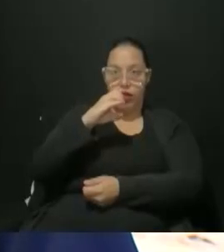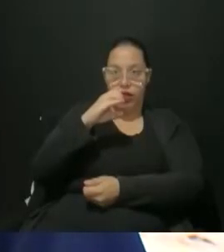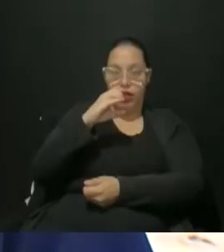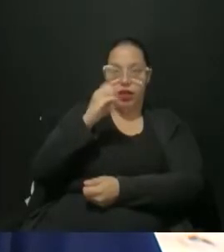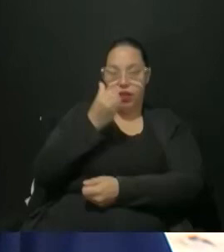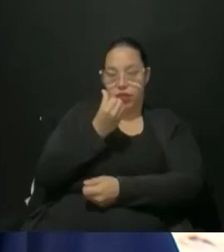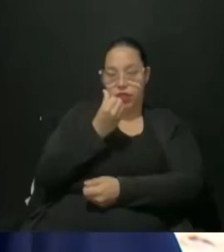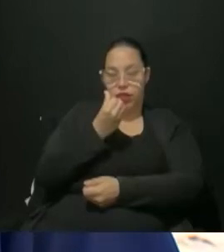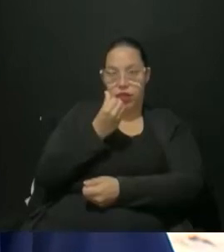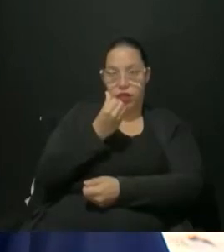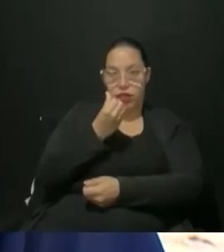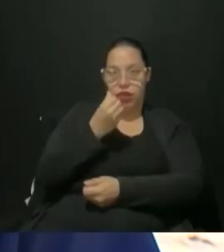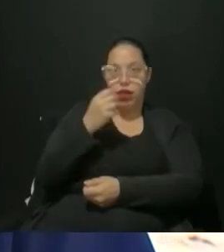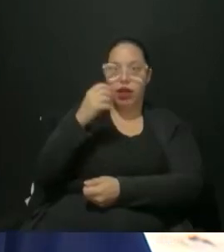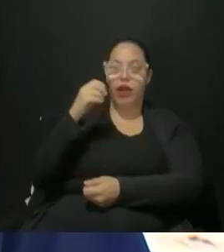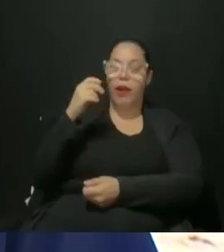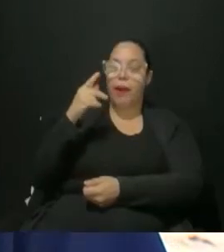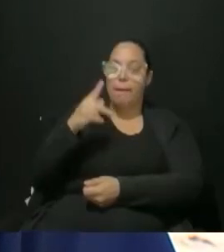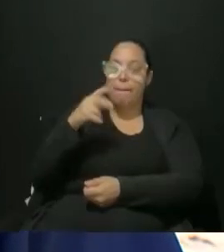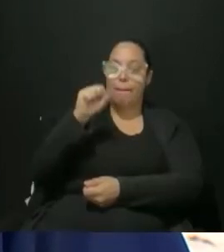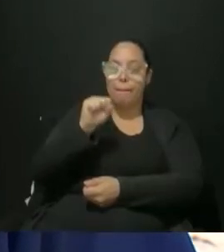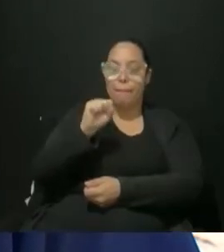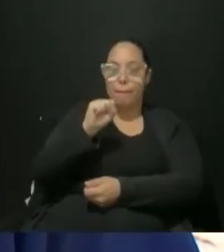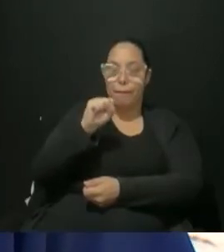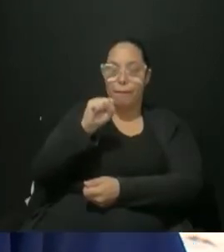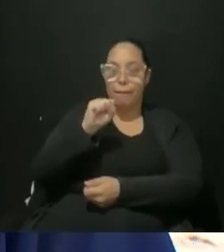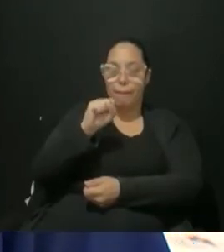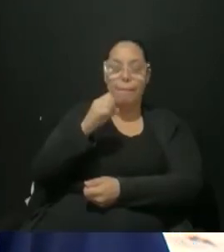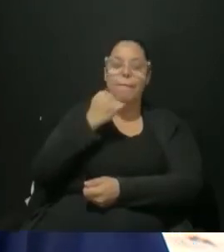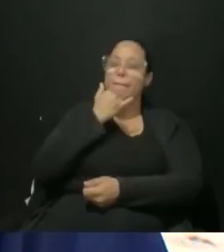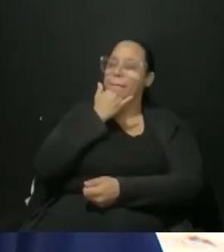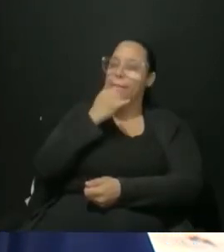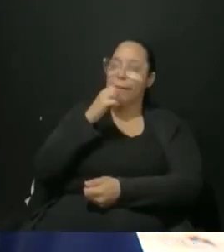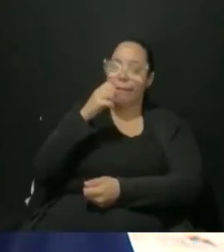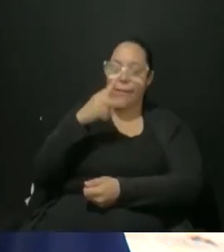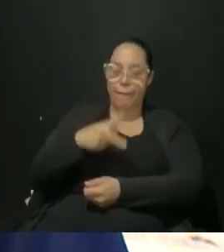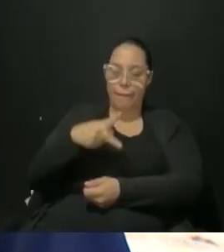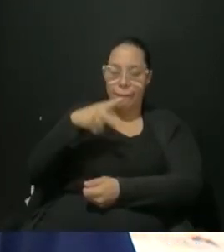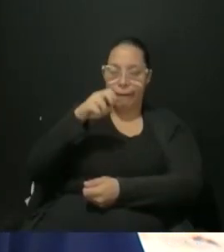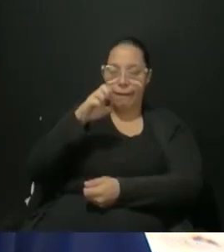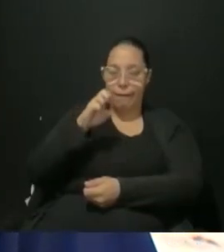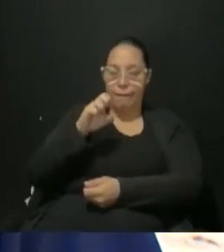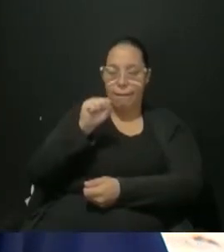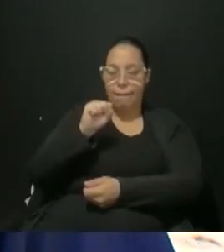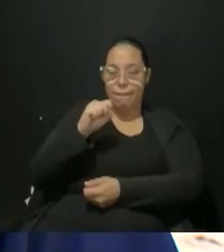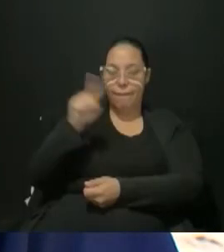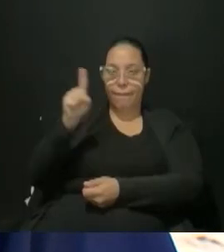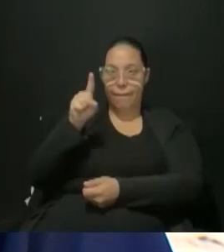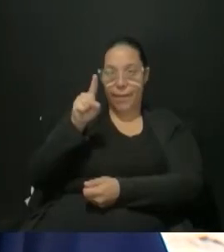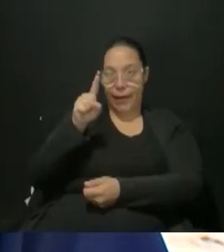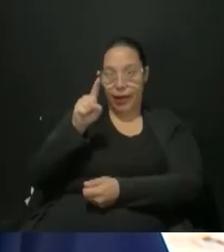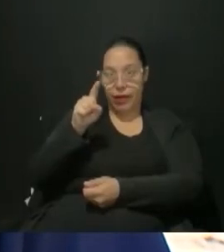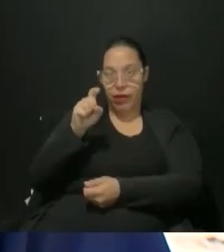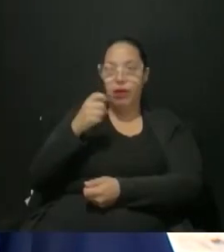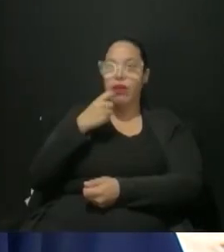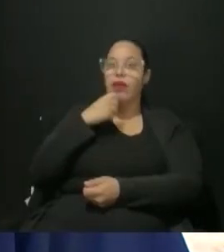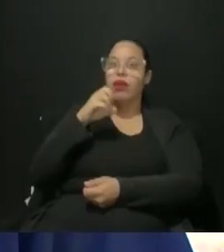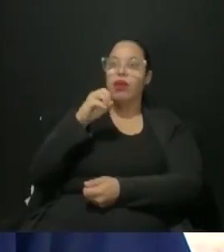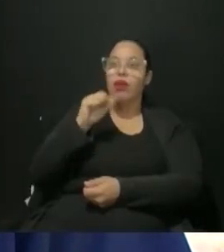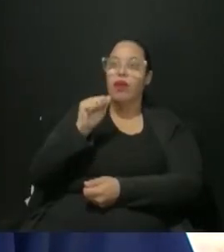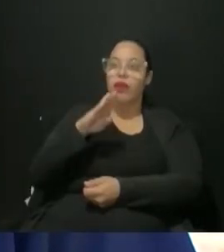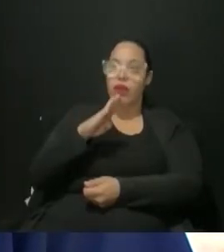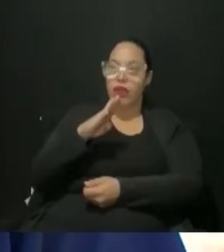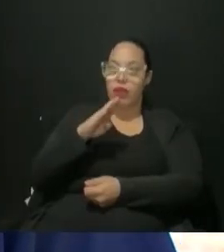pz é um projeto que tem como proponente aí a PC Campinas juntamente com a Puc Campinas a prefeitura da cidade de